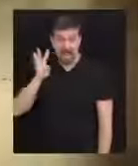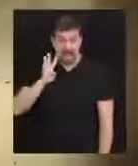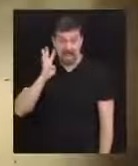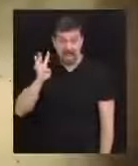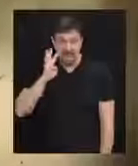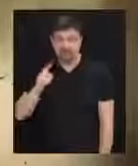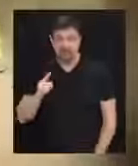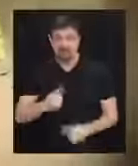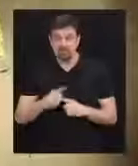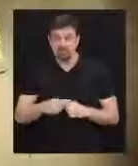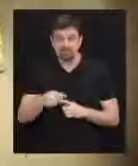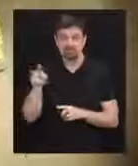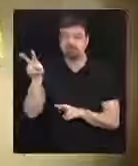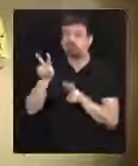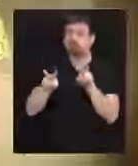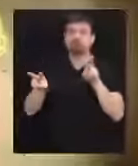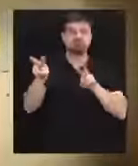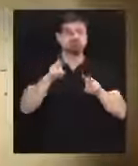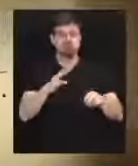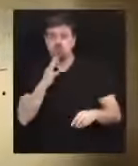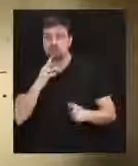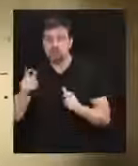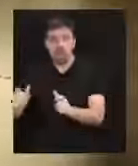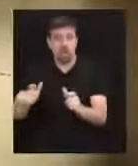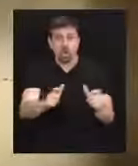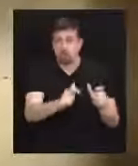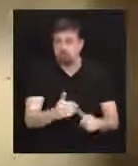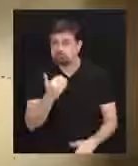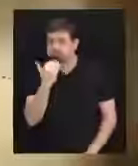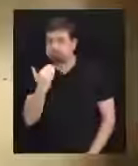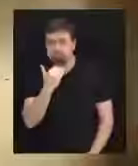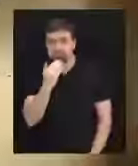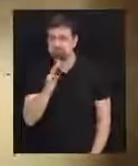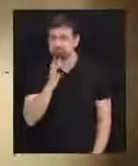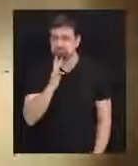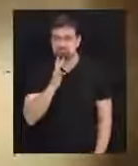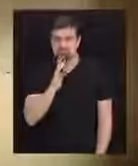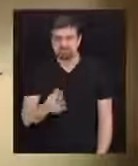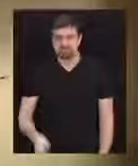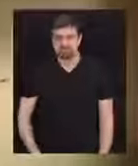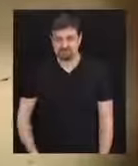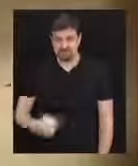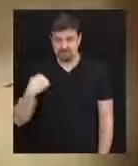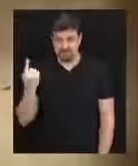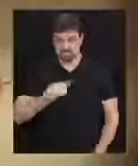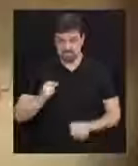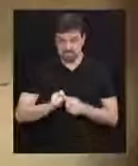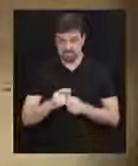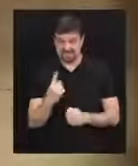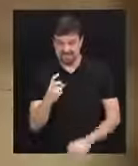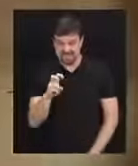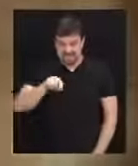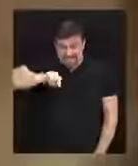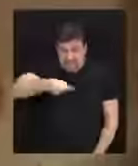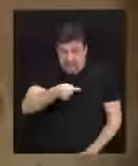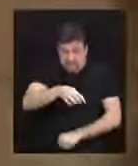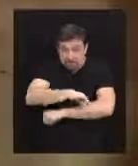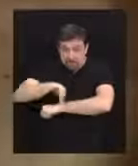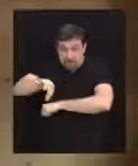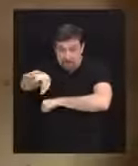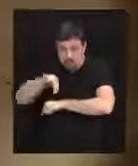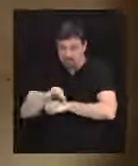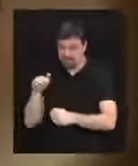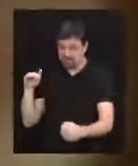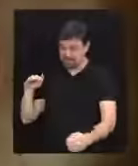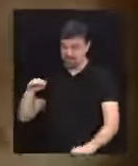o passeio vale a pena, porque assim, a gente vai admirando a paisagem, conhecendo lugares que tenho certeza que ninguém em Campinas conhece. É, a gente vai fazer aquele trajeto de 15 quilômetros, que vai